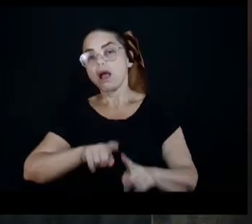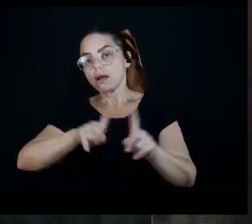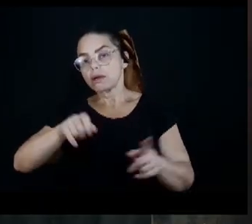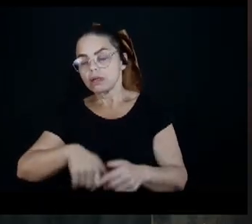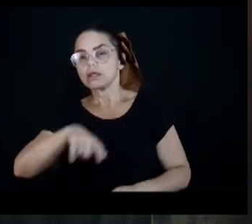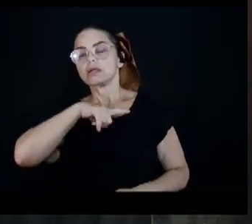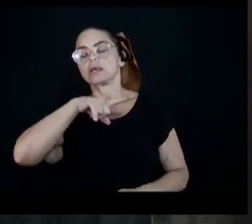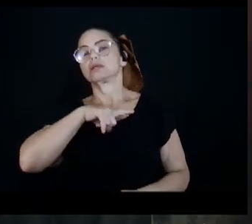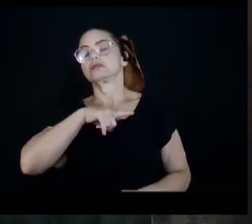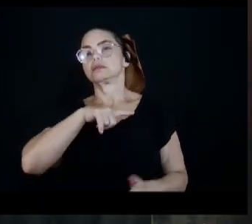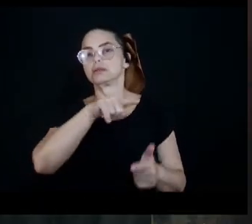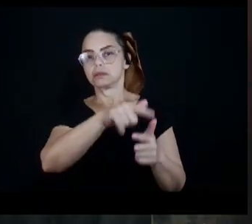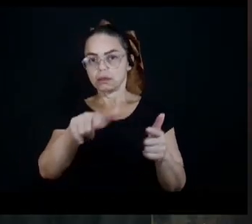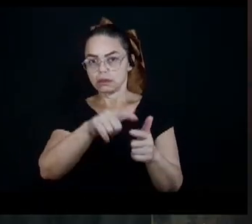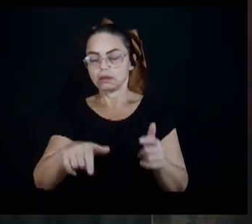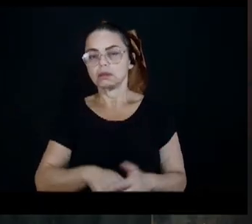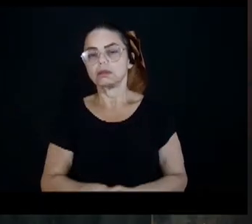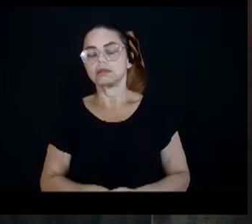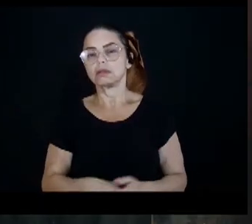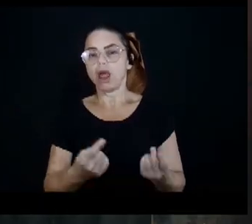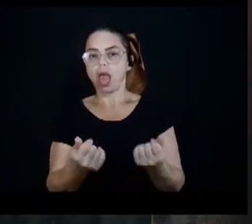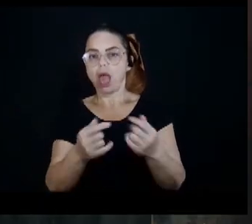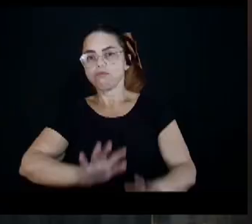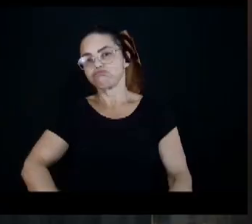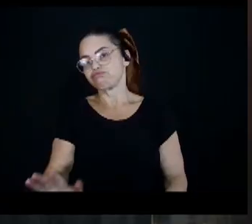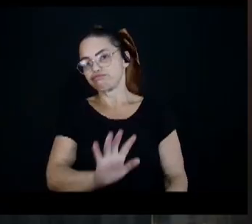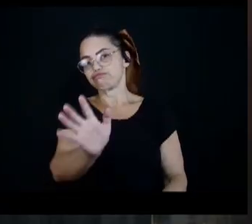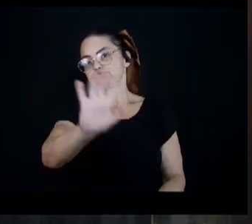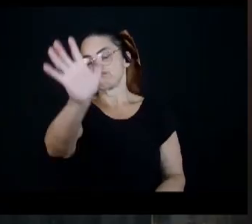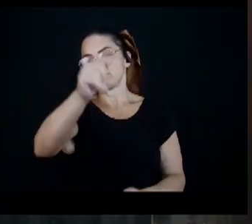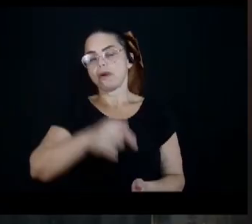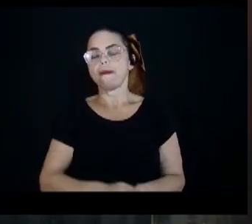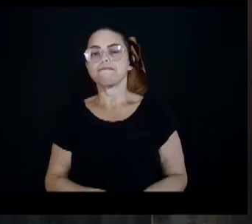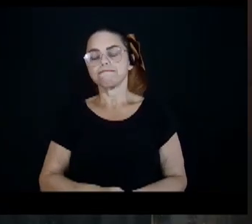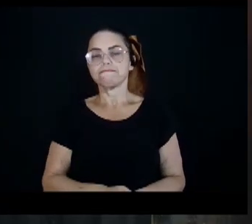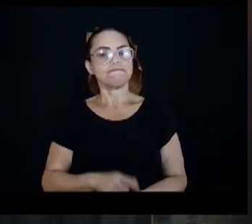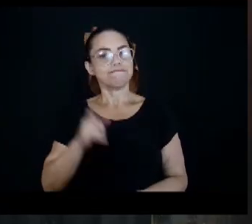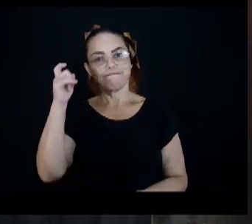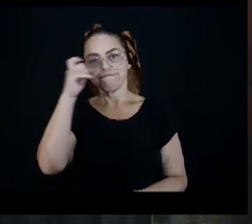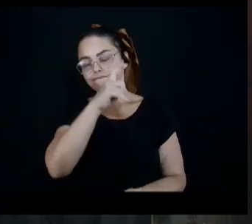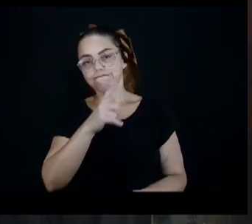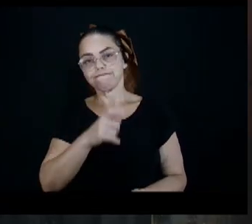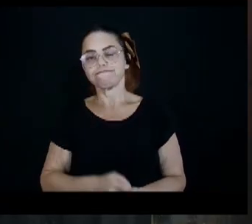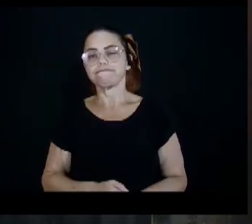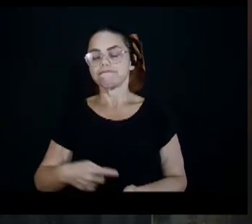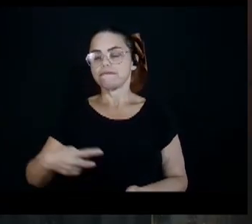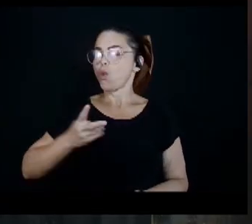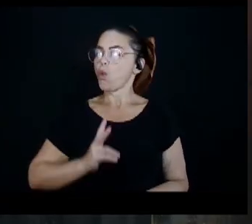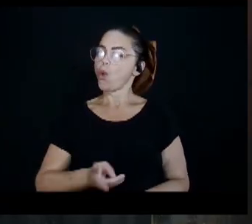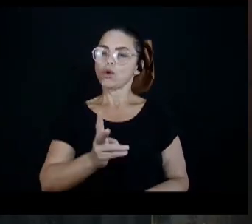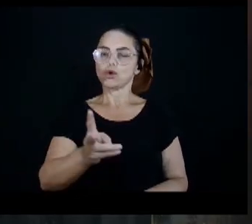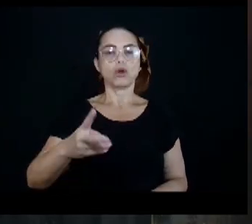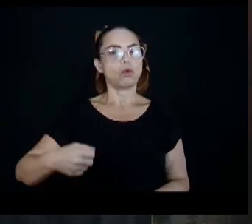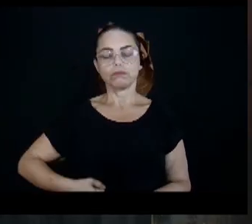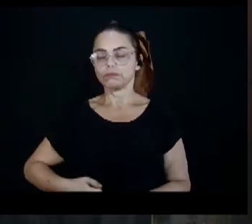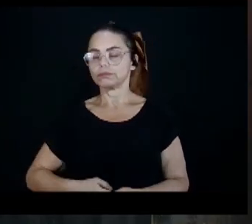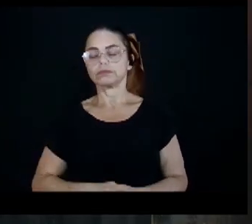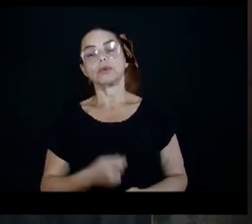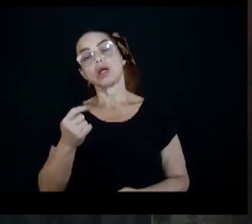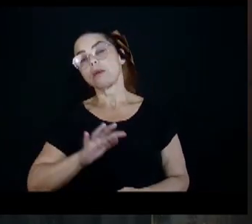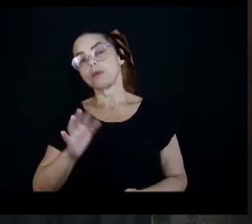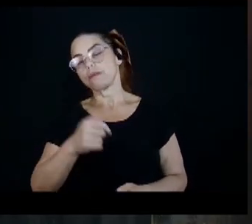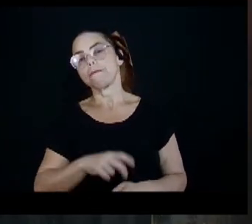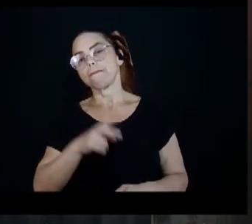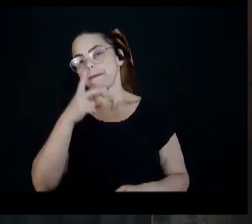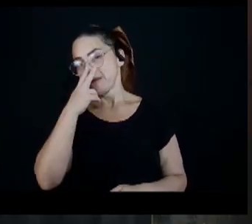aí, preço alto, baixa acessibilidade, manutenção disso tudo, enfim. Mas parece uma maravilha, né?